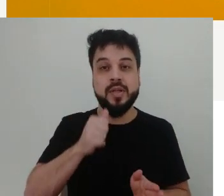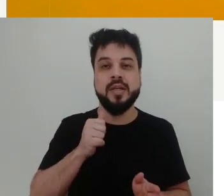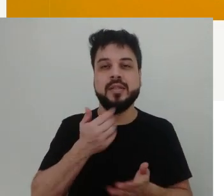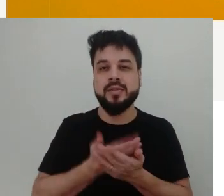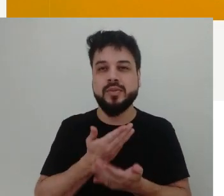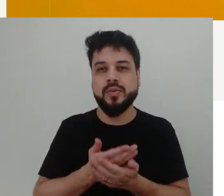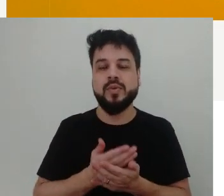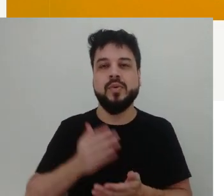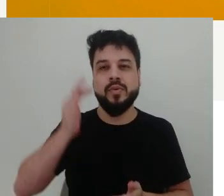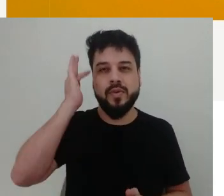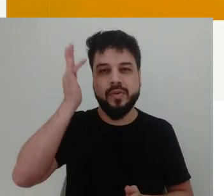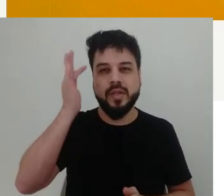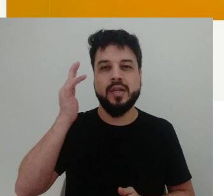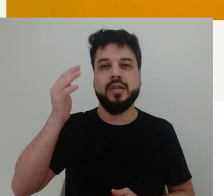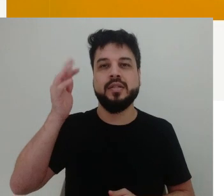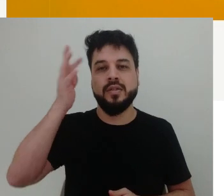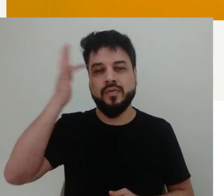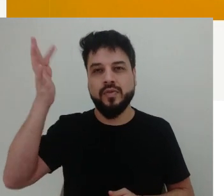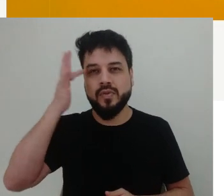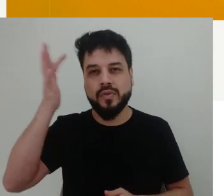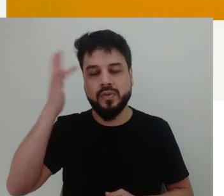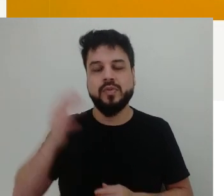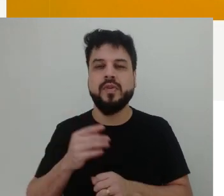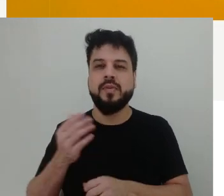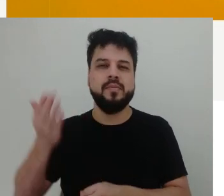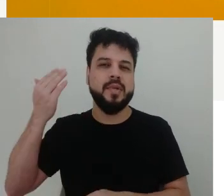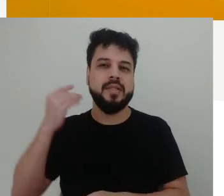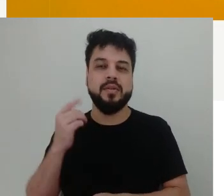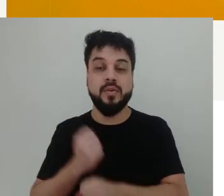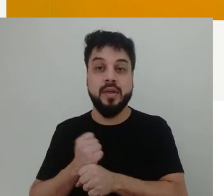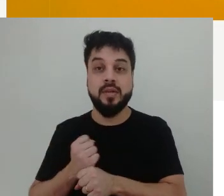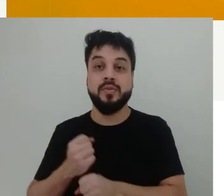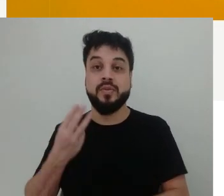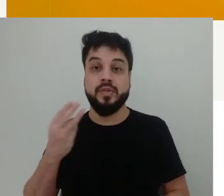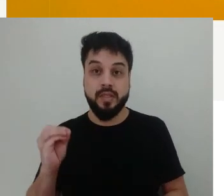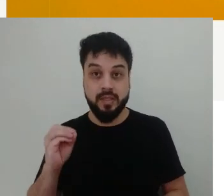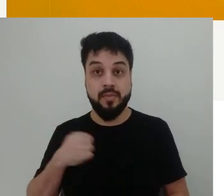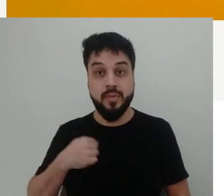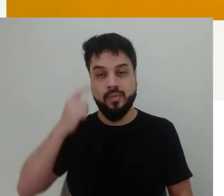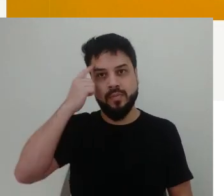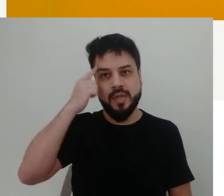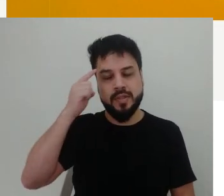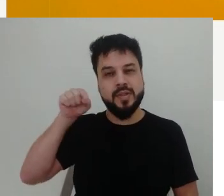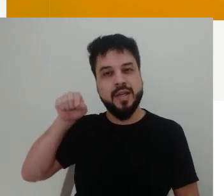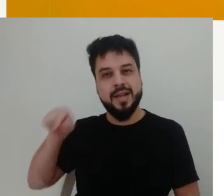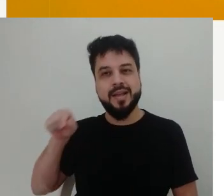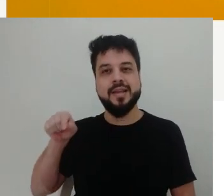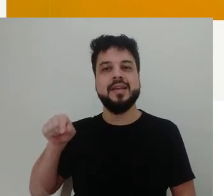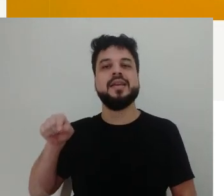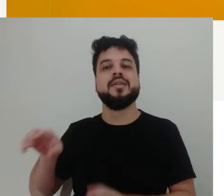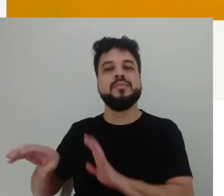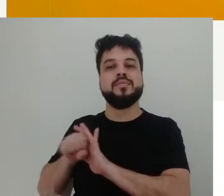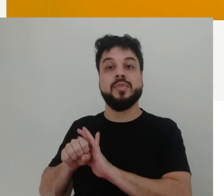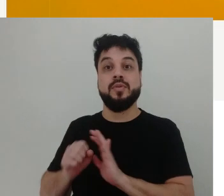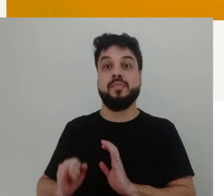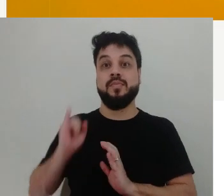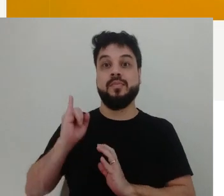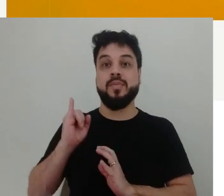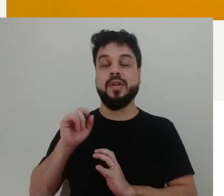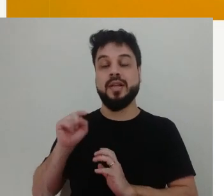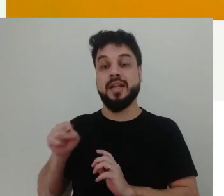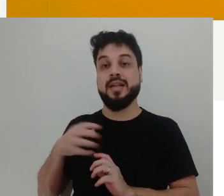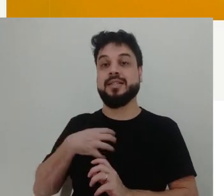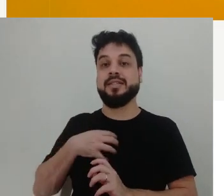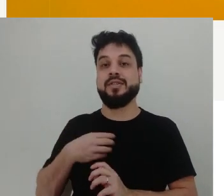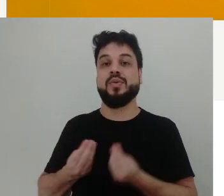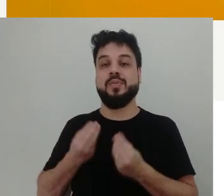pouco dizer, que uma parte preponderante da minha formação se deu dentro e fora da universidade, nos